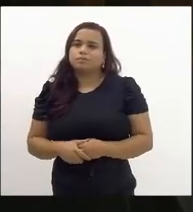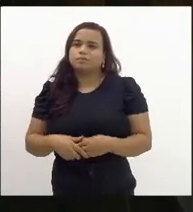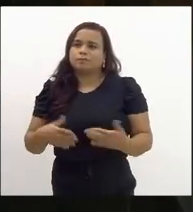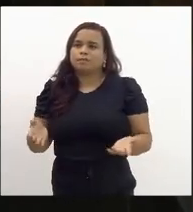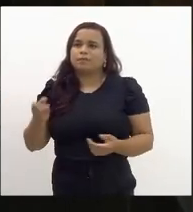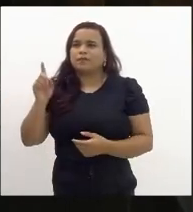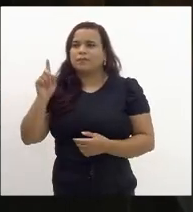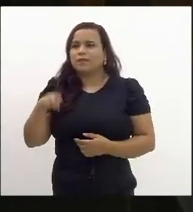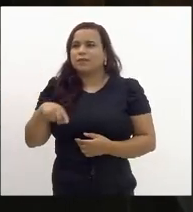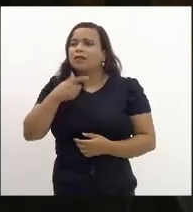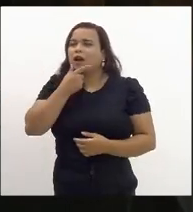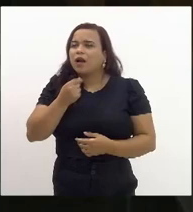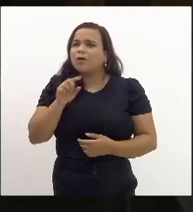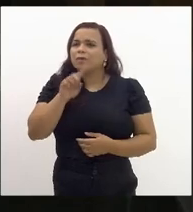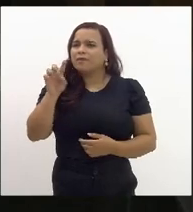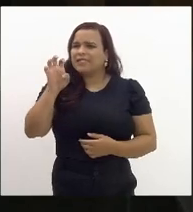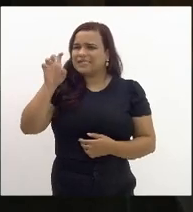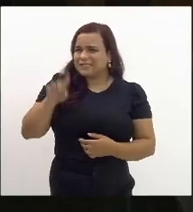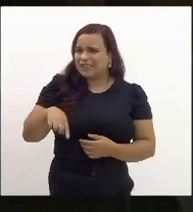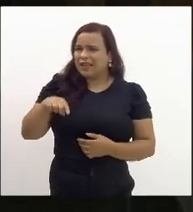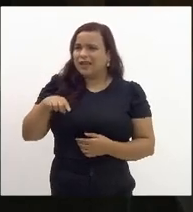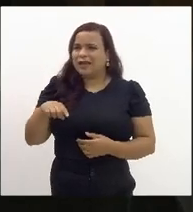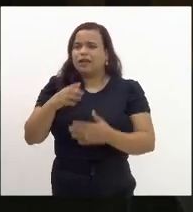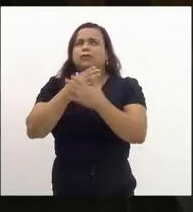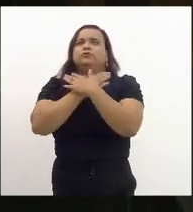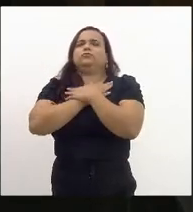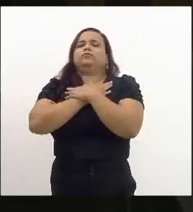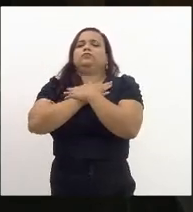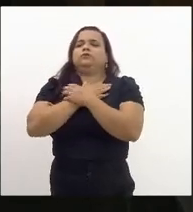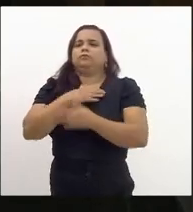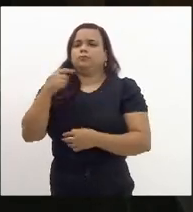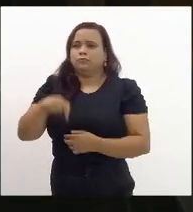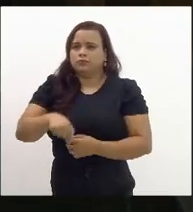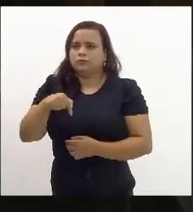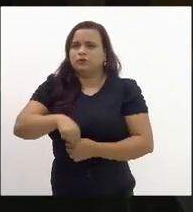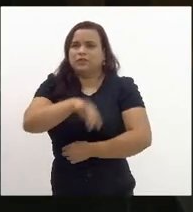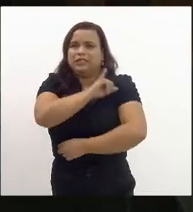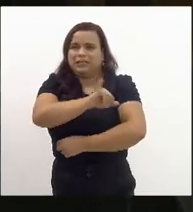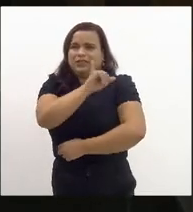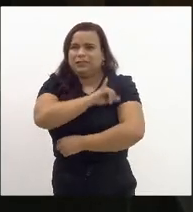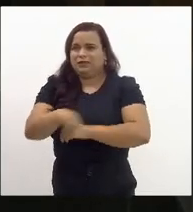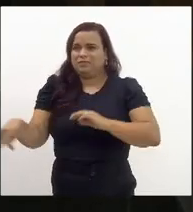Rio de Janeiro, por exemplo, esse que eu tento diuturnamente